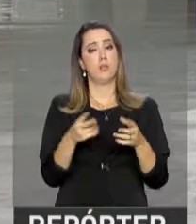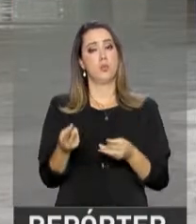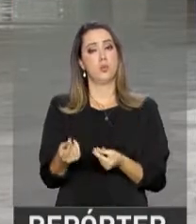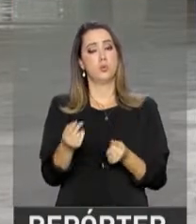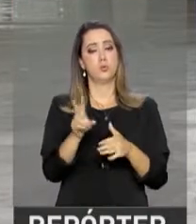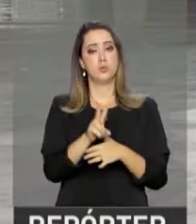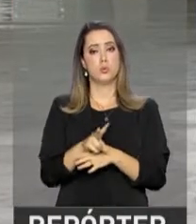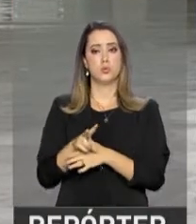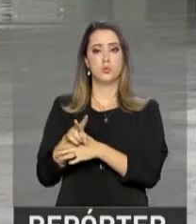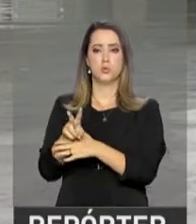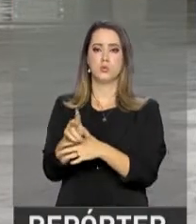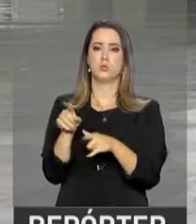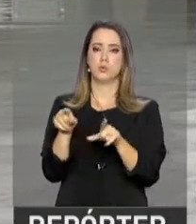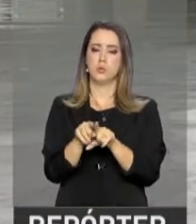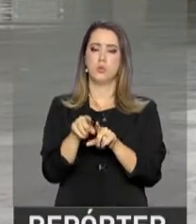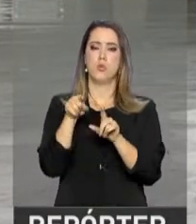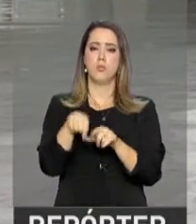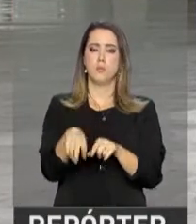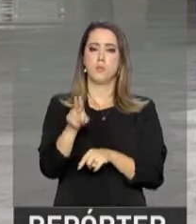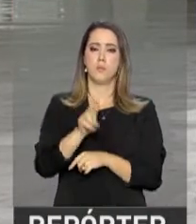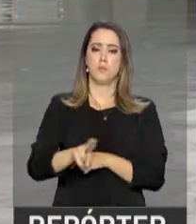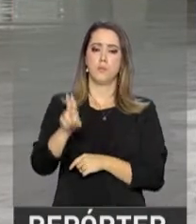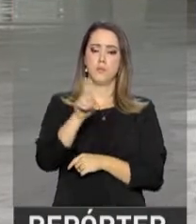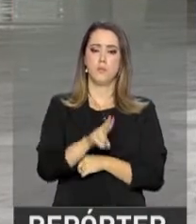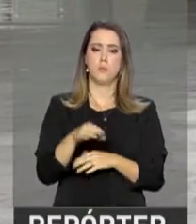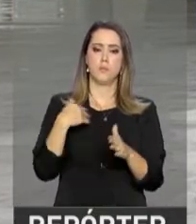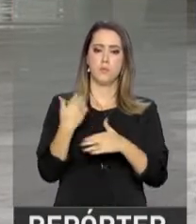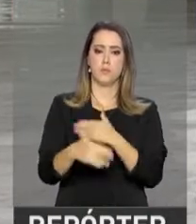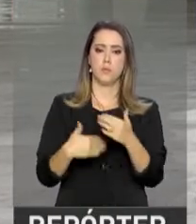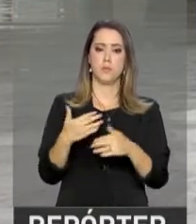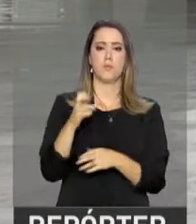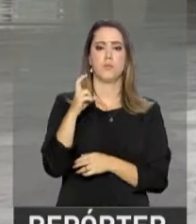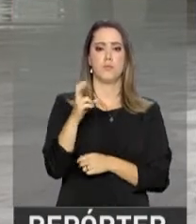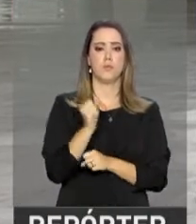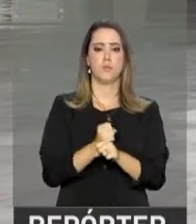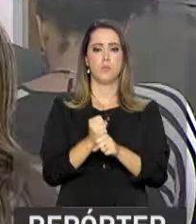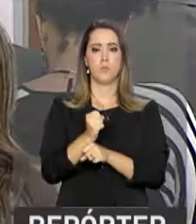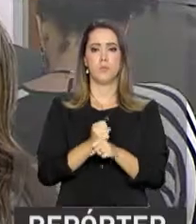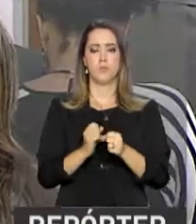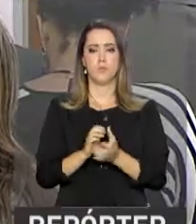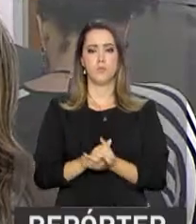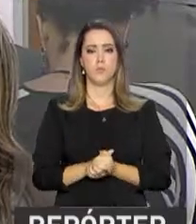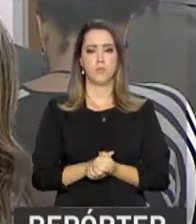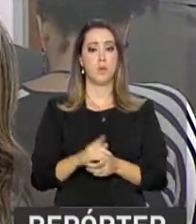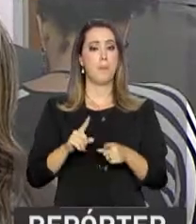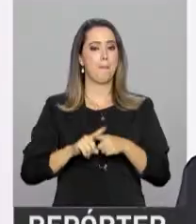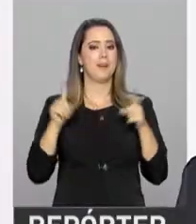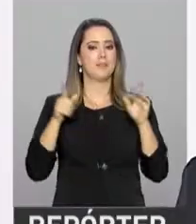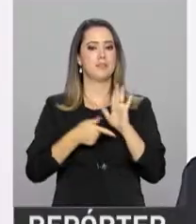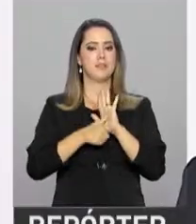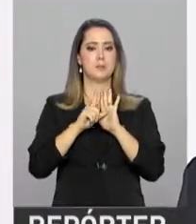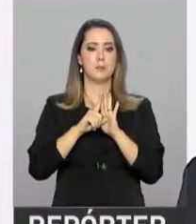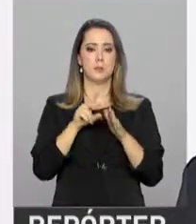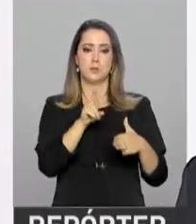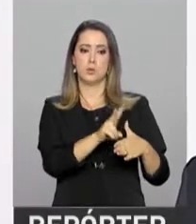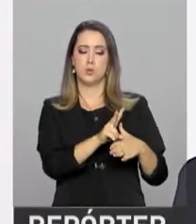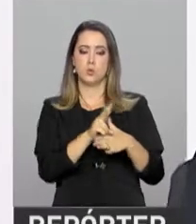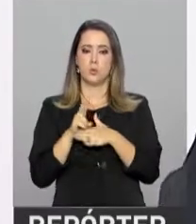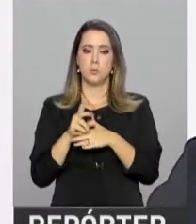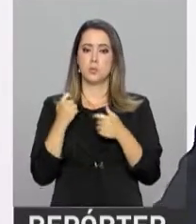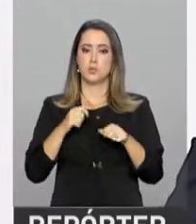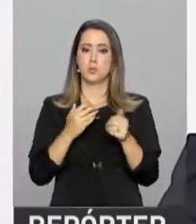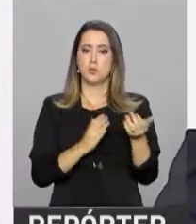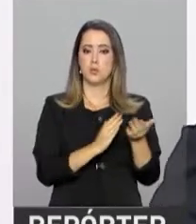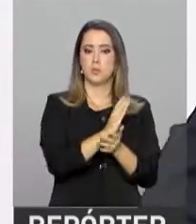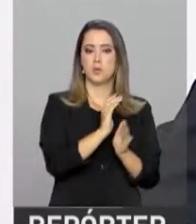junto ao banco mundial vão ser utilizados nos próximos cinco anos mas antes o empréstimo tem de ser